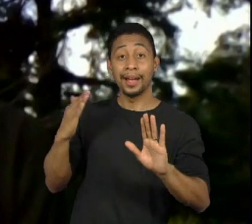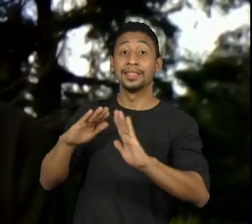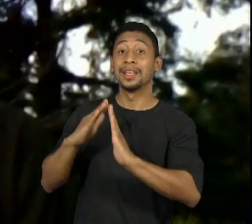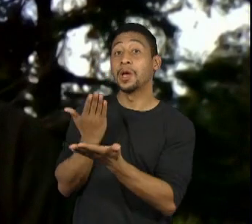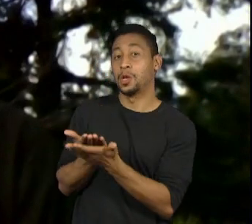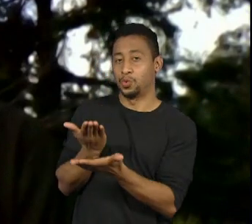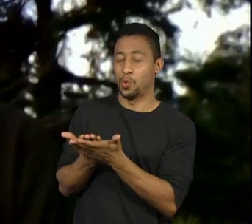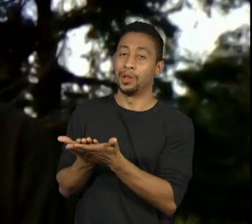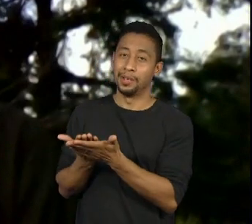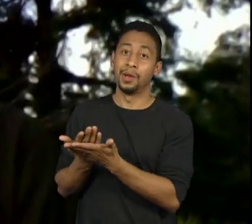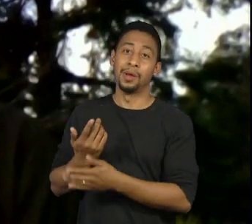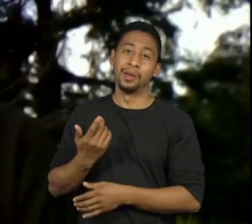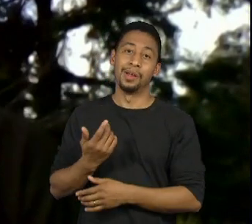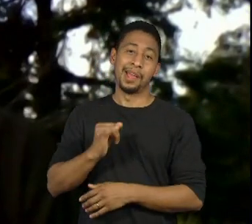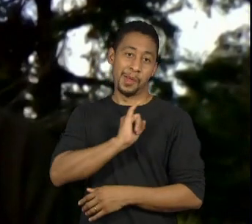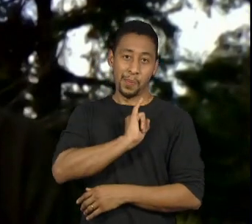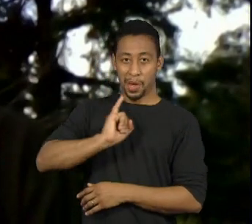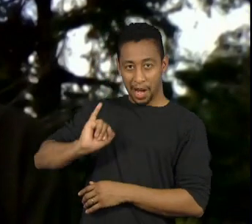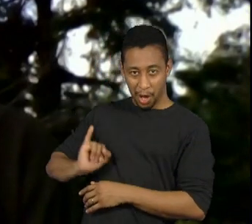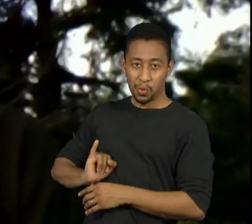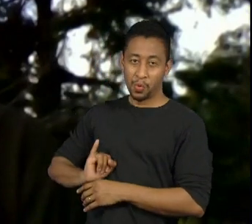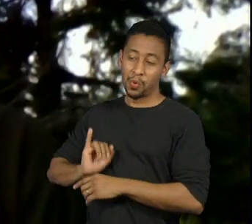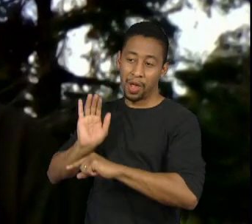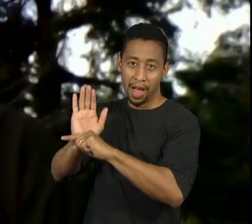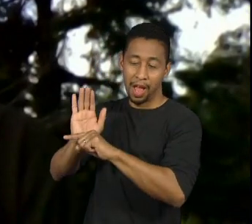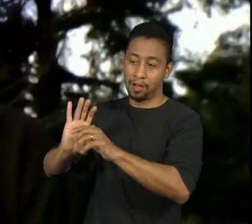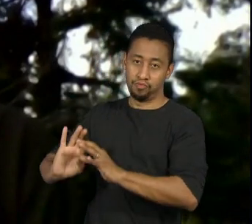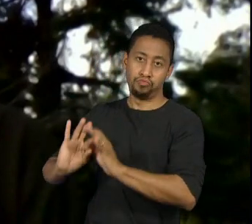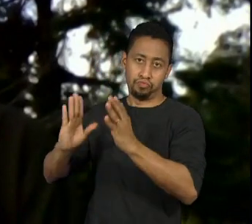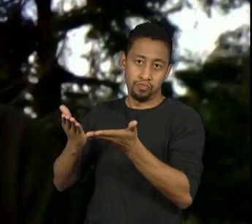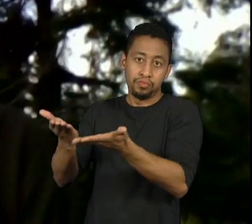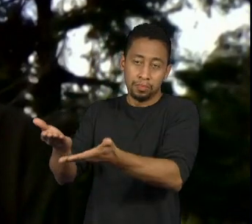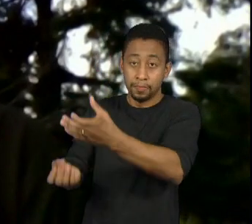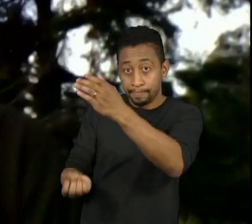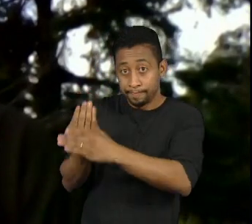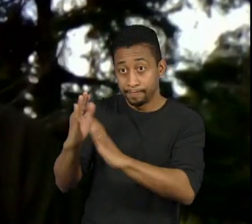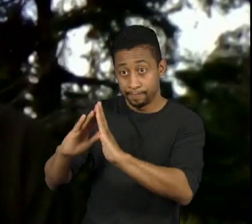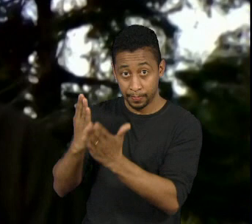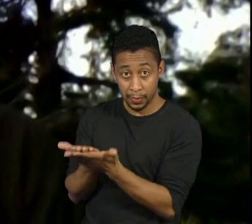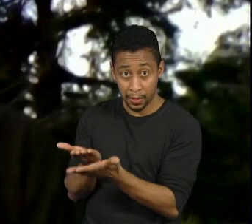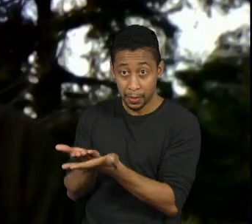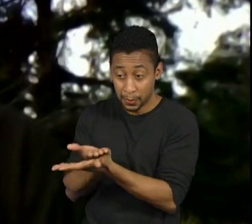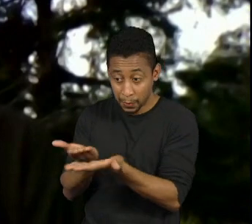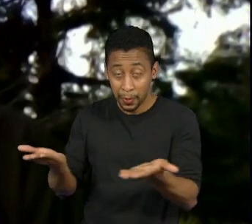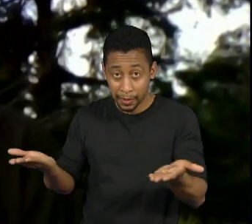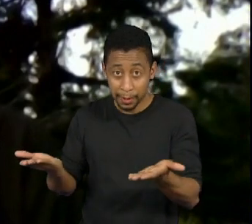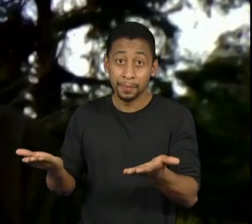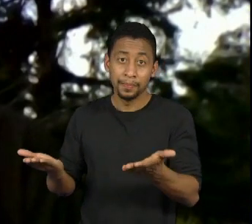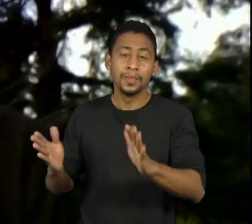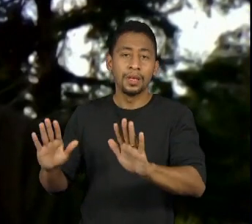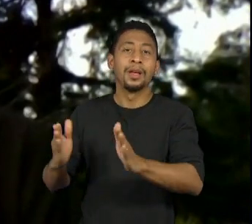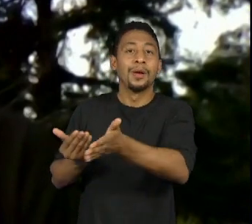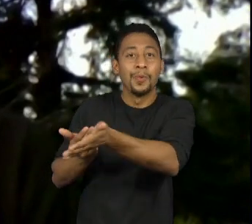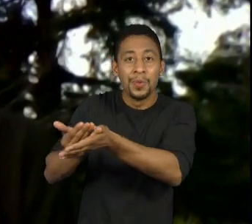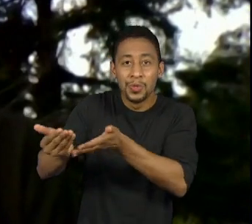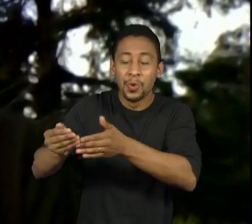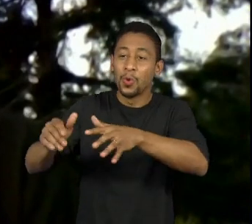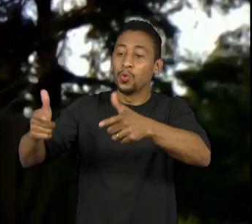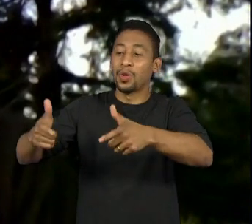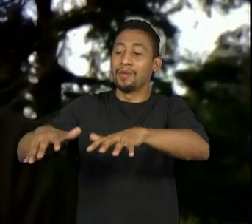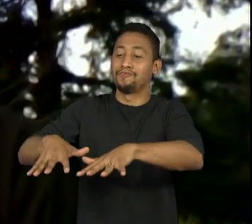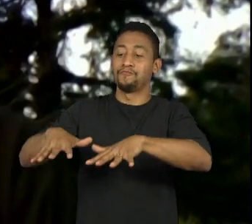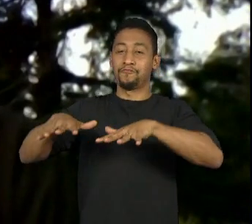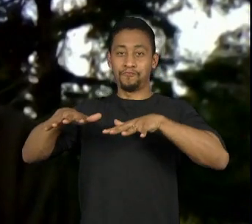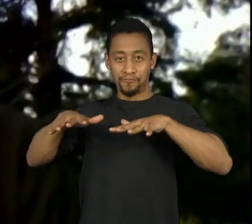do imperador, né, era um colégio imperial. Posteriormente foi instaurado aqui um seminário, então funcionou o colégio